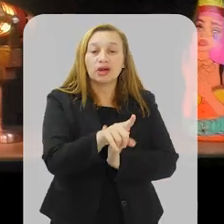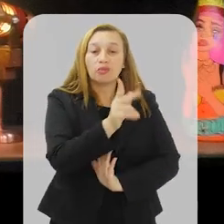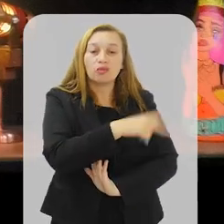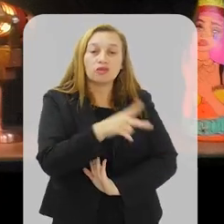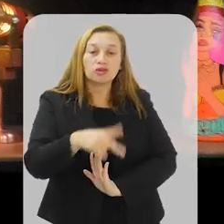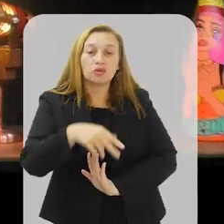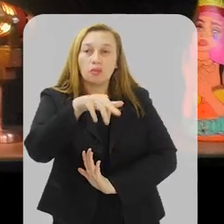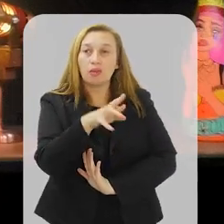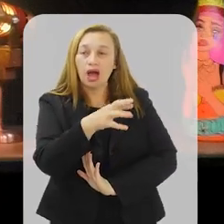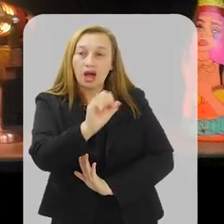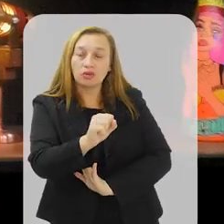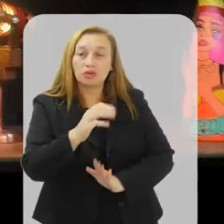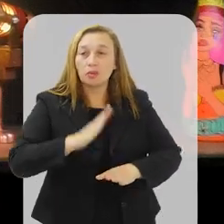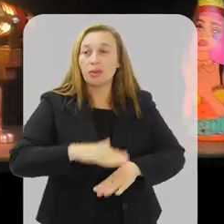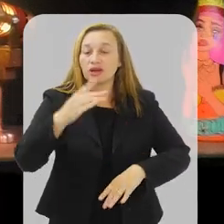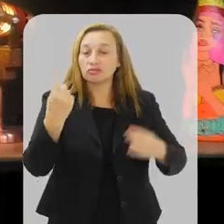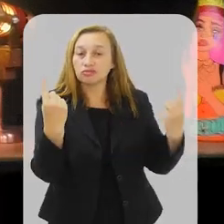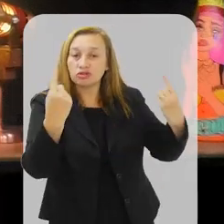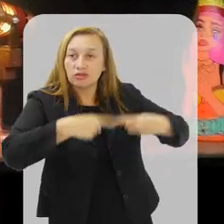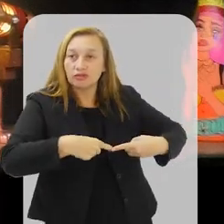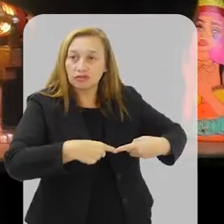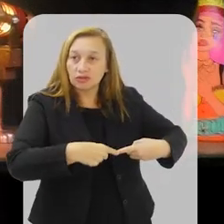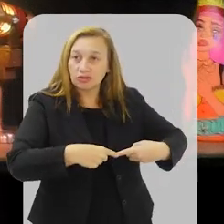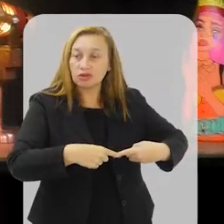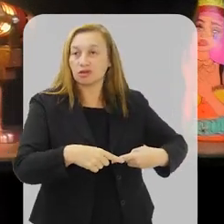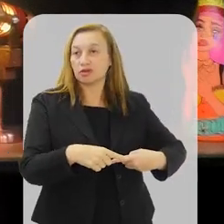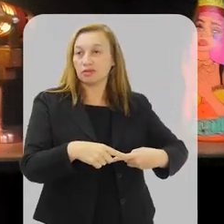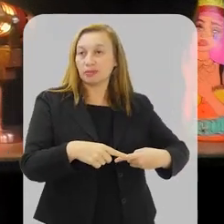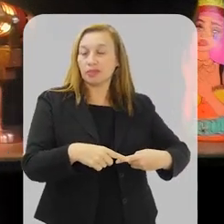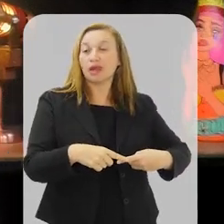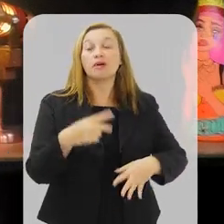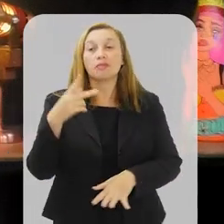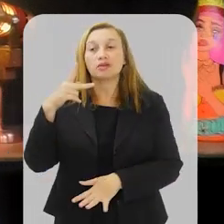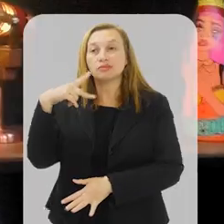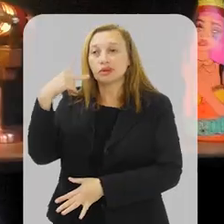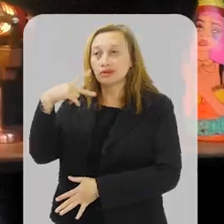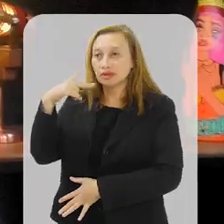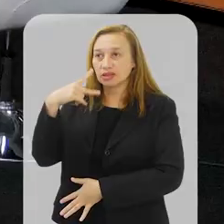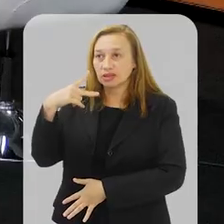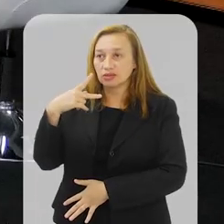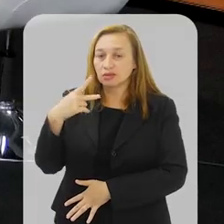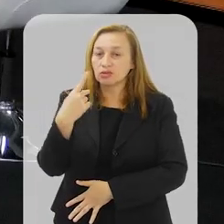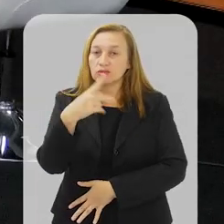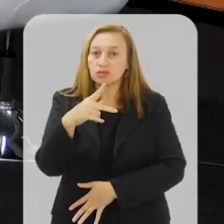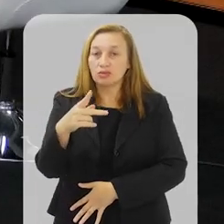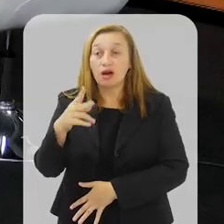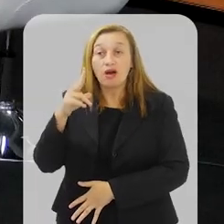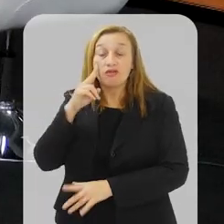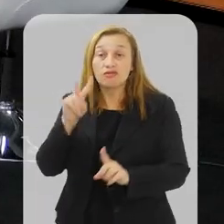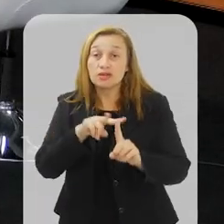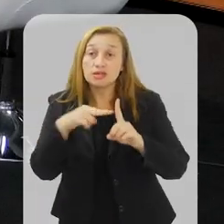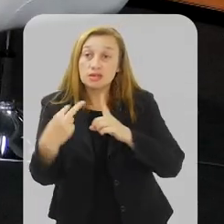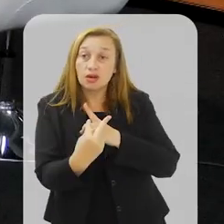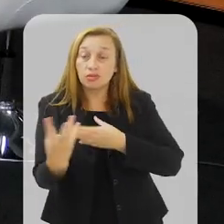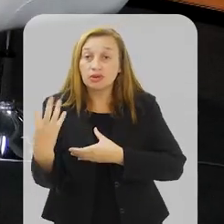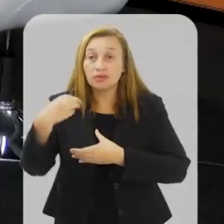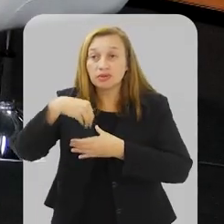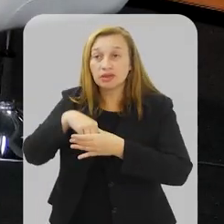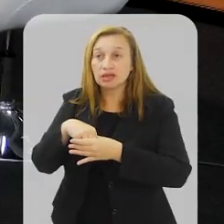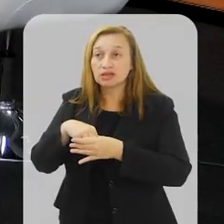Marcos Quais são os maiores desafios enfrentados pelos parlamentares na sua concepção né paraa